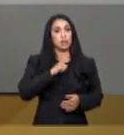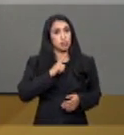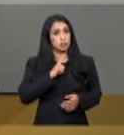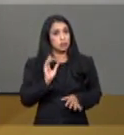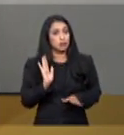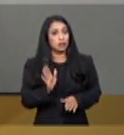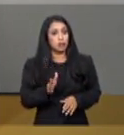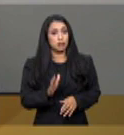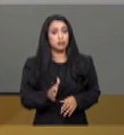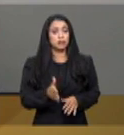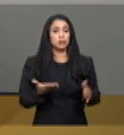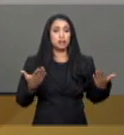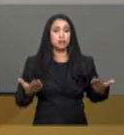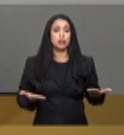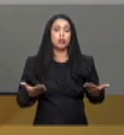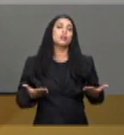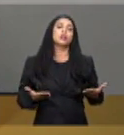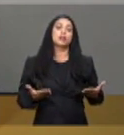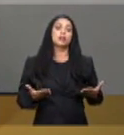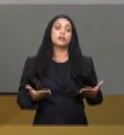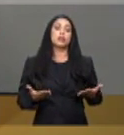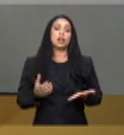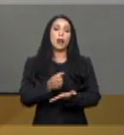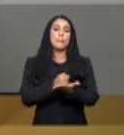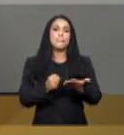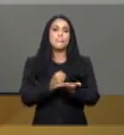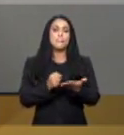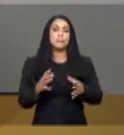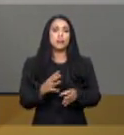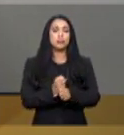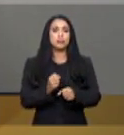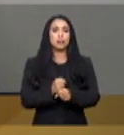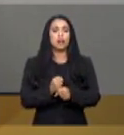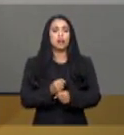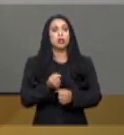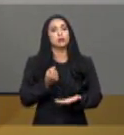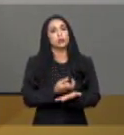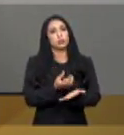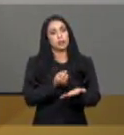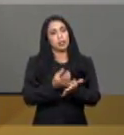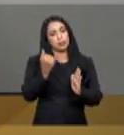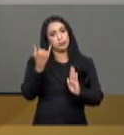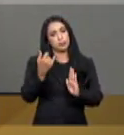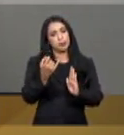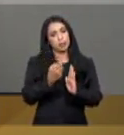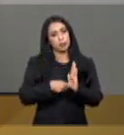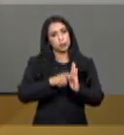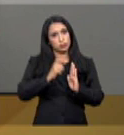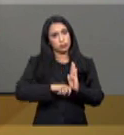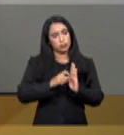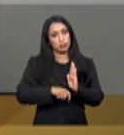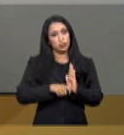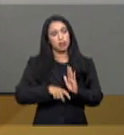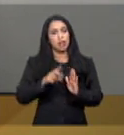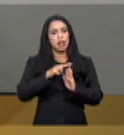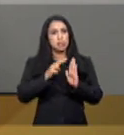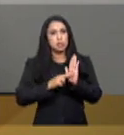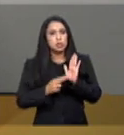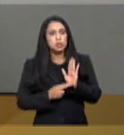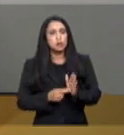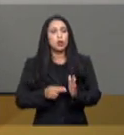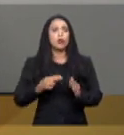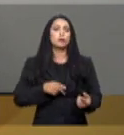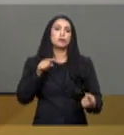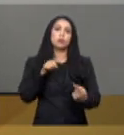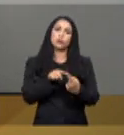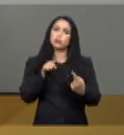do ICMS na base de cálculo do PIS-COFINS é inconstitucional. As contribuições que têm natureza, estrutura normativa e finalidades. Em pauta em